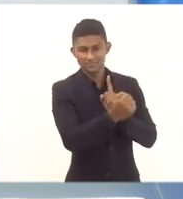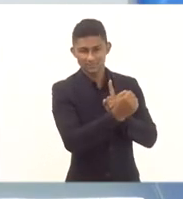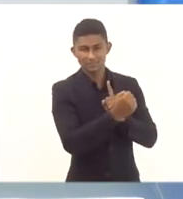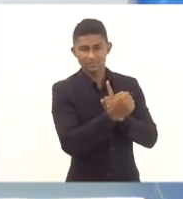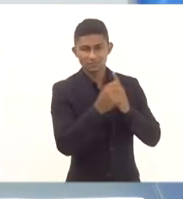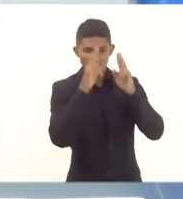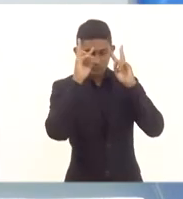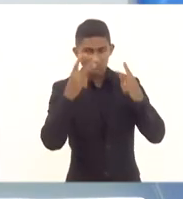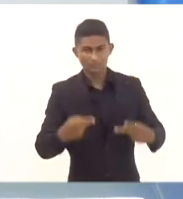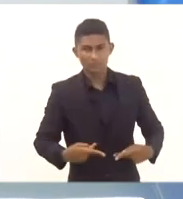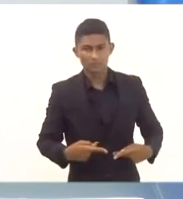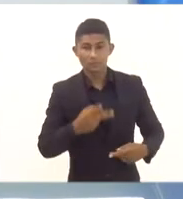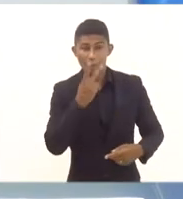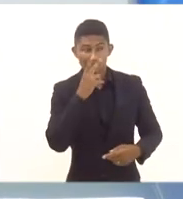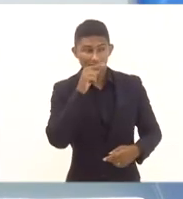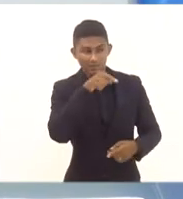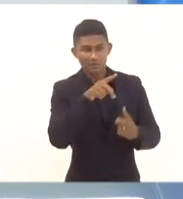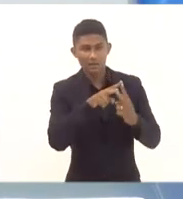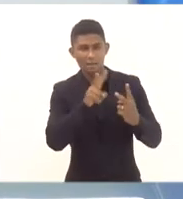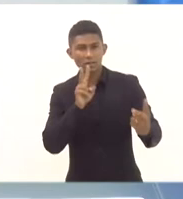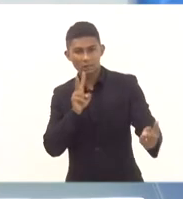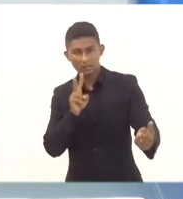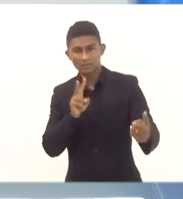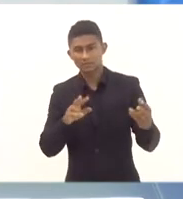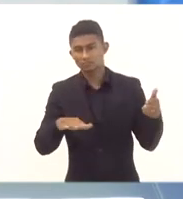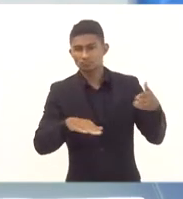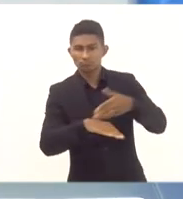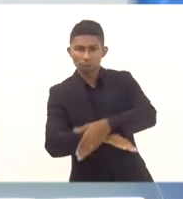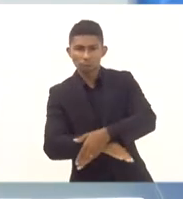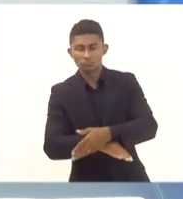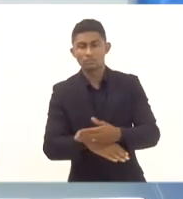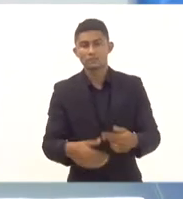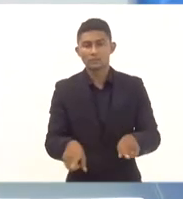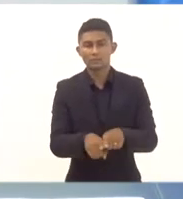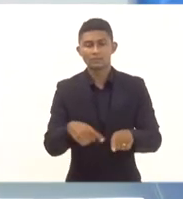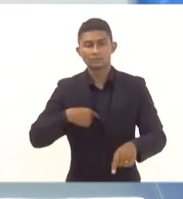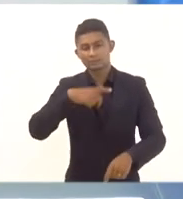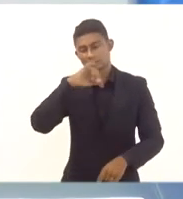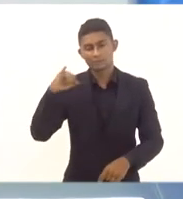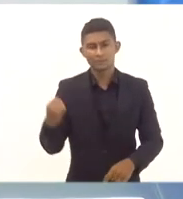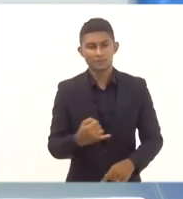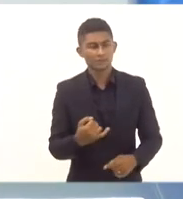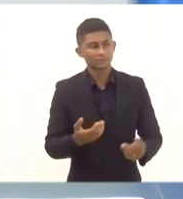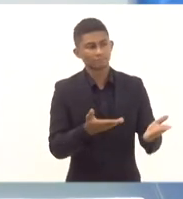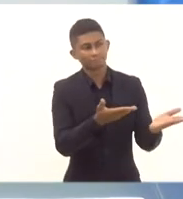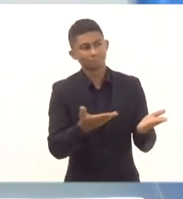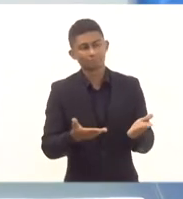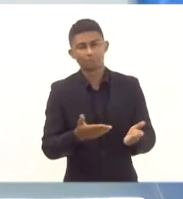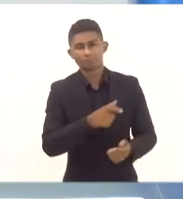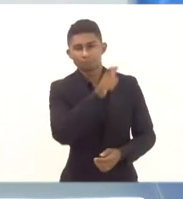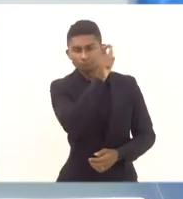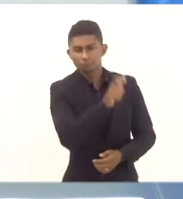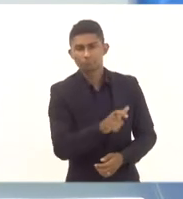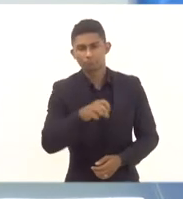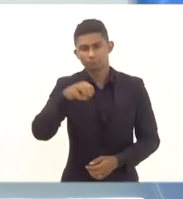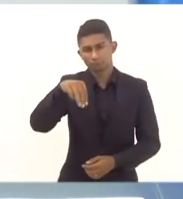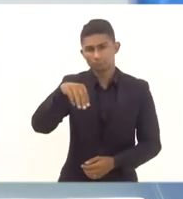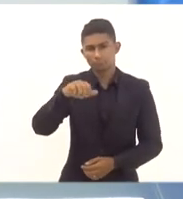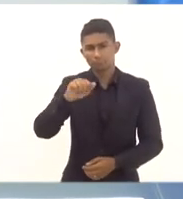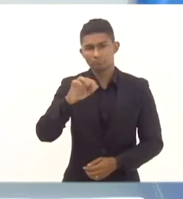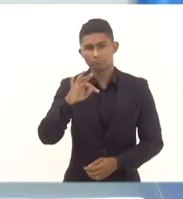audiência remotamente eu queria aproveitar para passar a palavra para o secretário Matheus que da hora de fazer